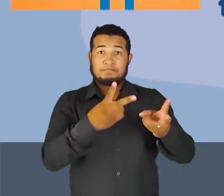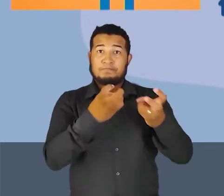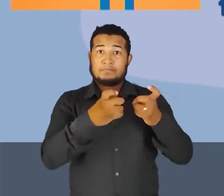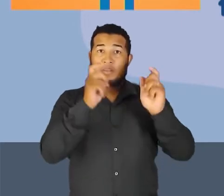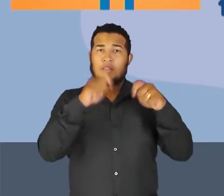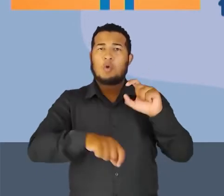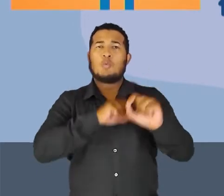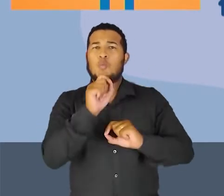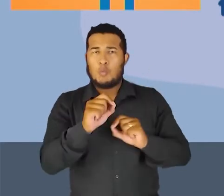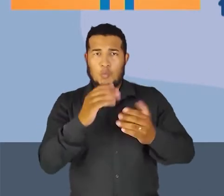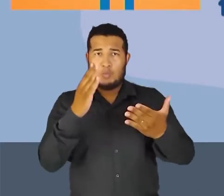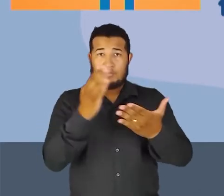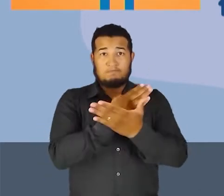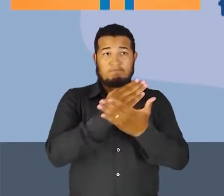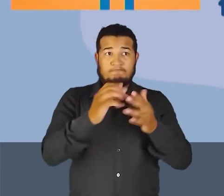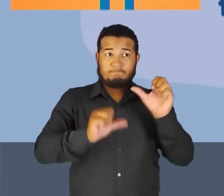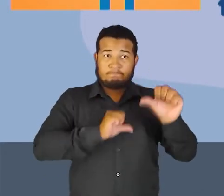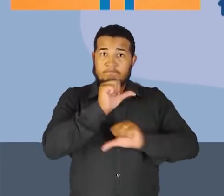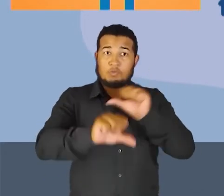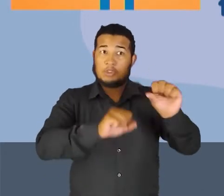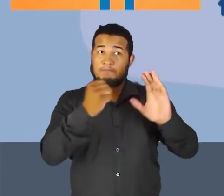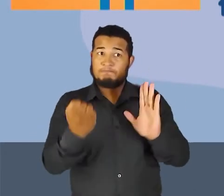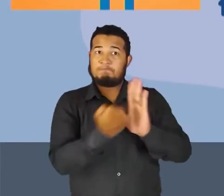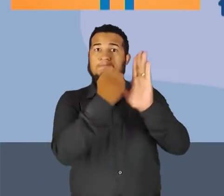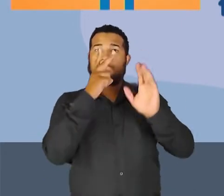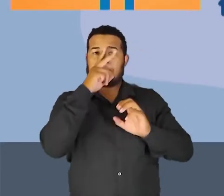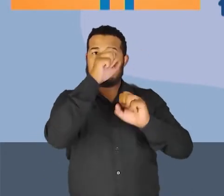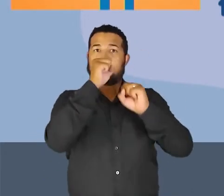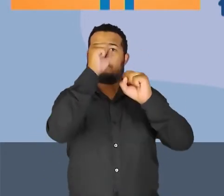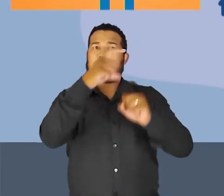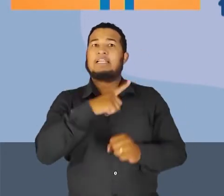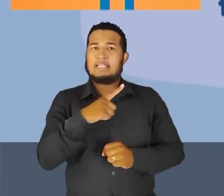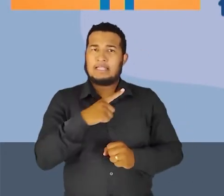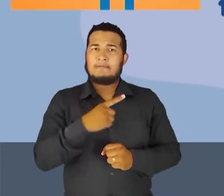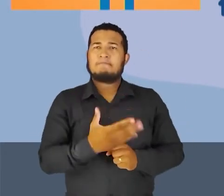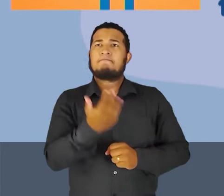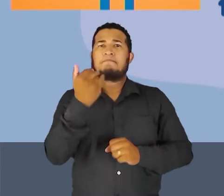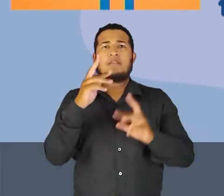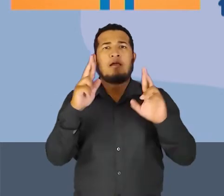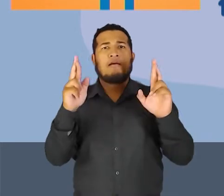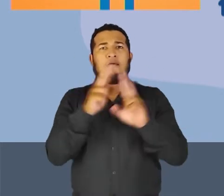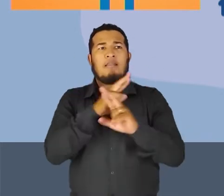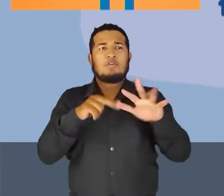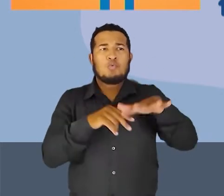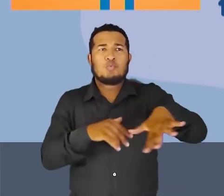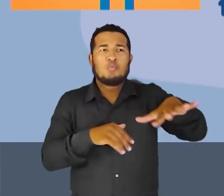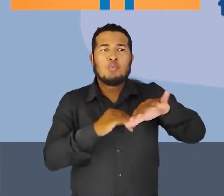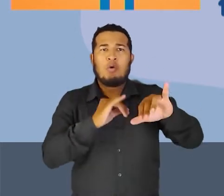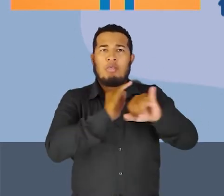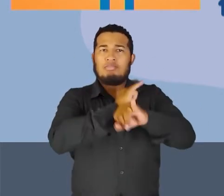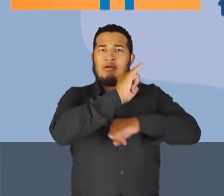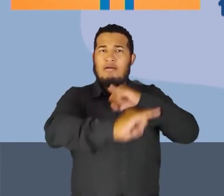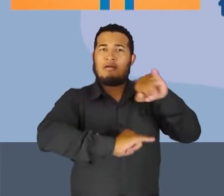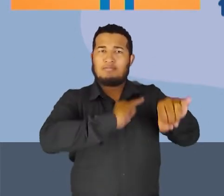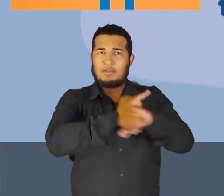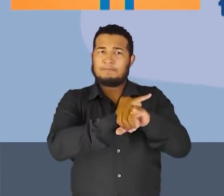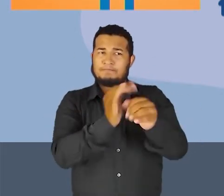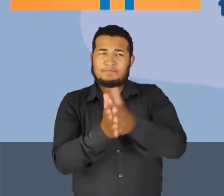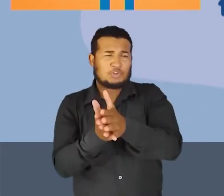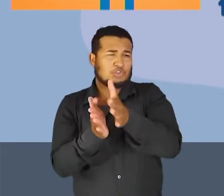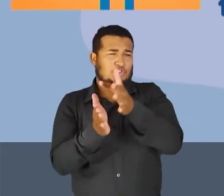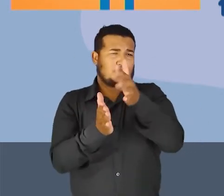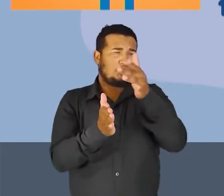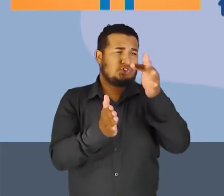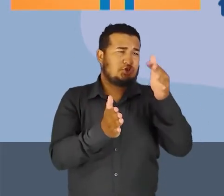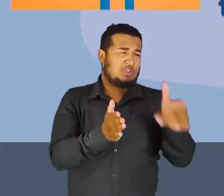ver, por exemplo, algumas mudanças significativas, desde a relação com o mundo digital até, né,